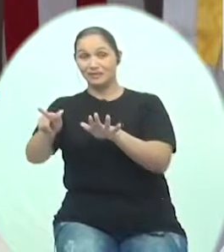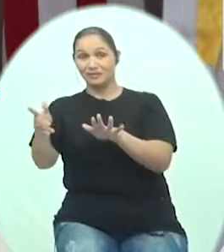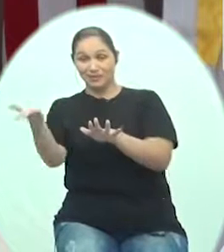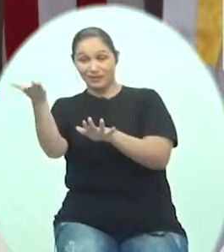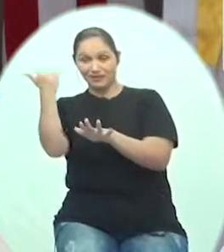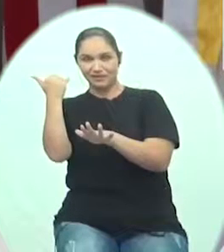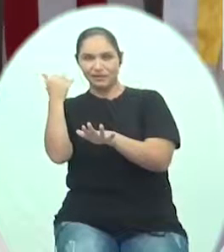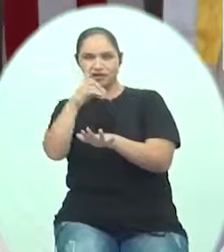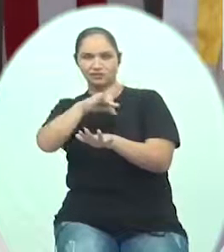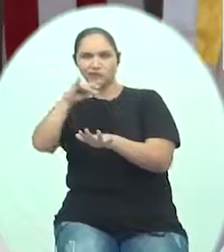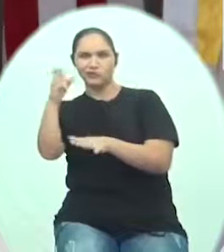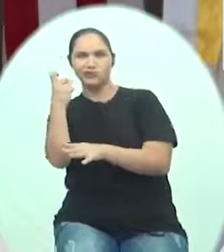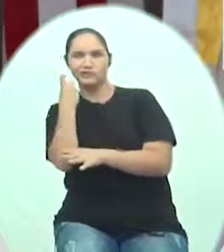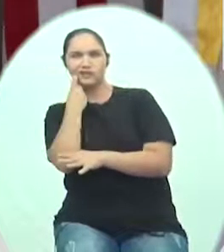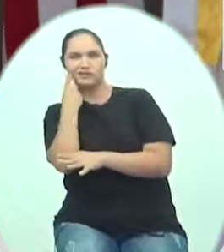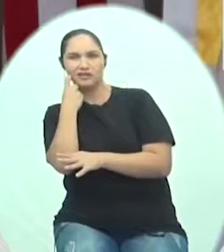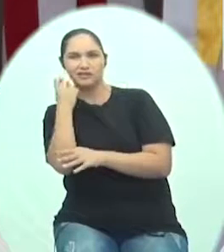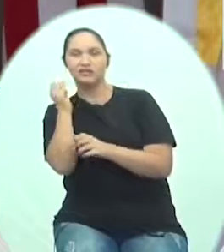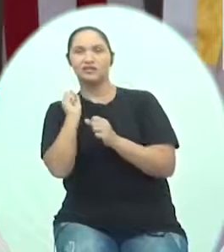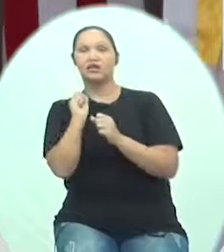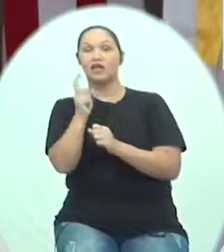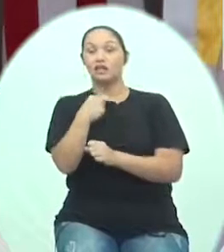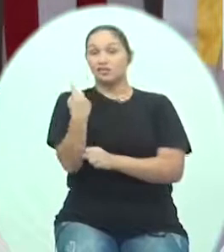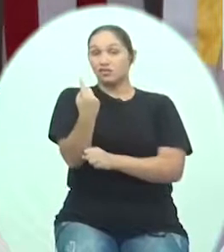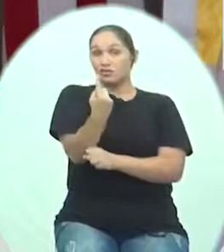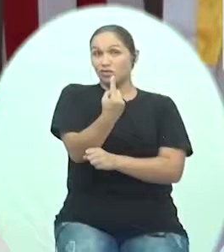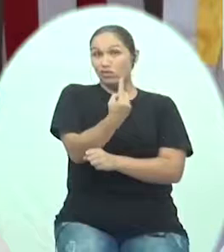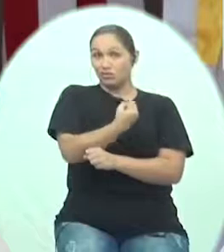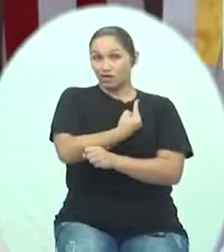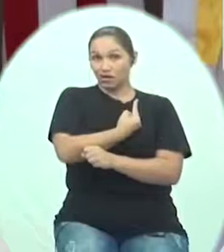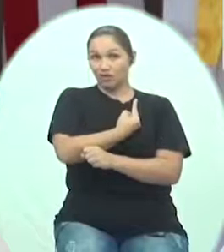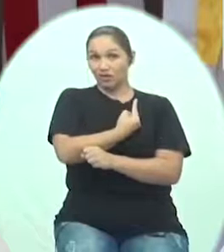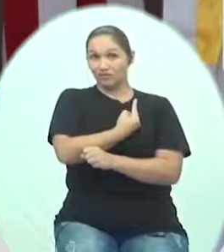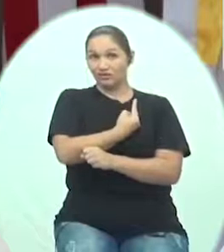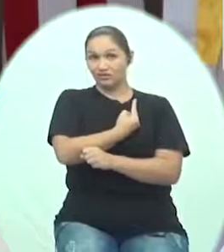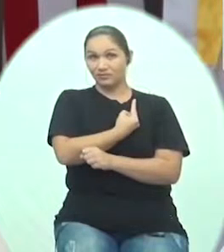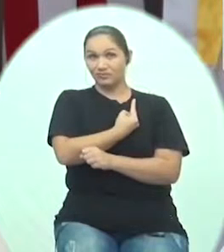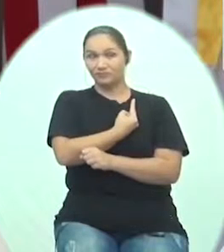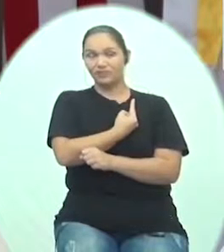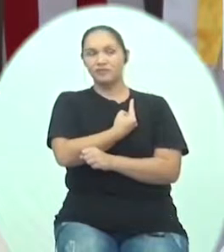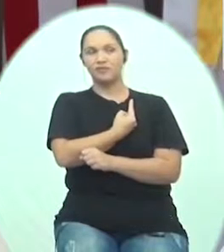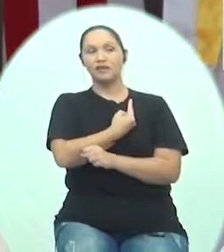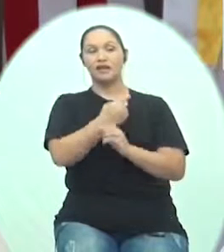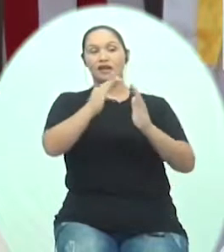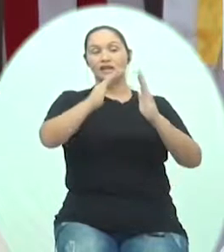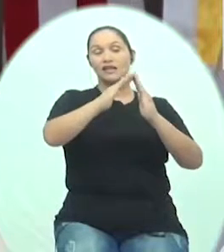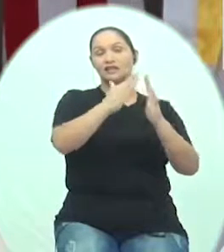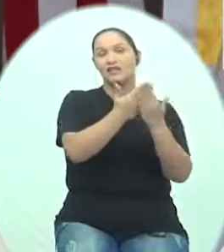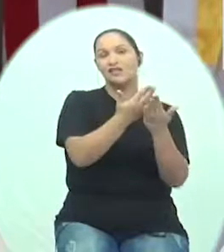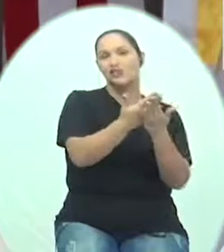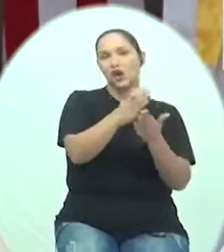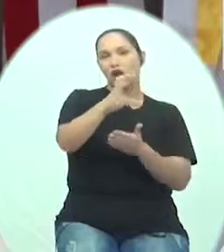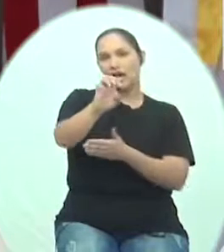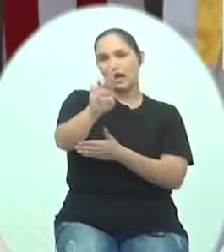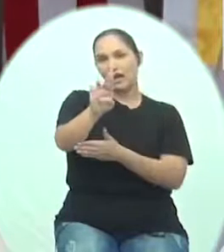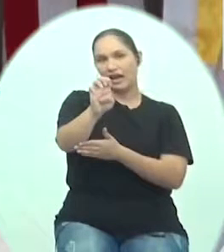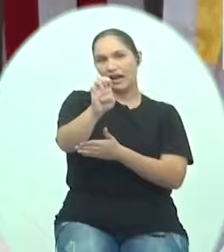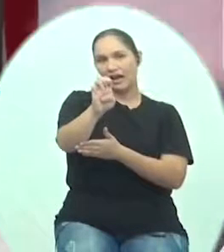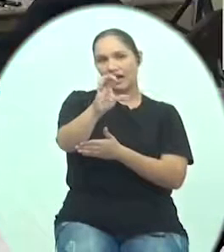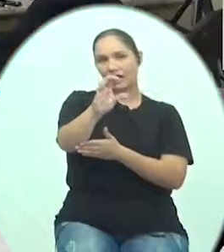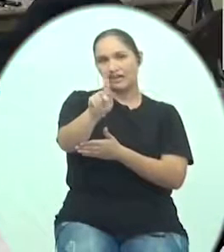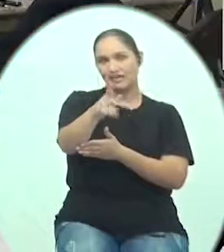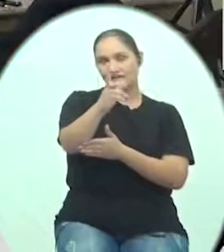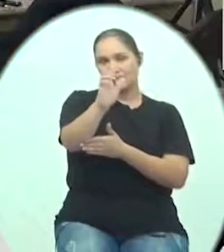eh fizemos um tour pela Nova creche al da Praça da chaminé a cresce a creche Lino